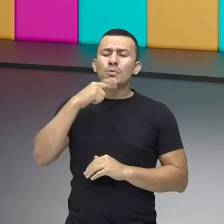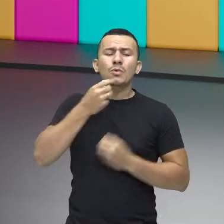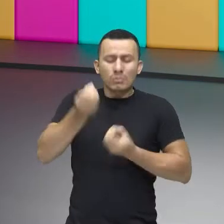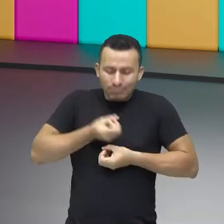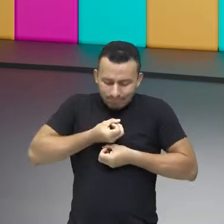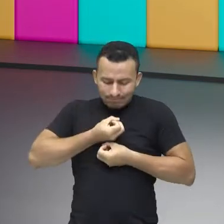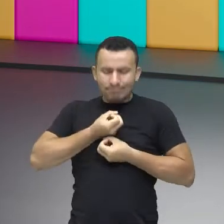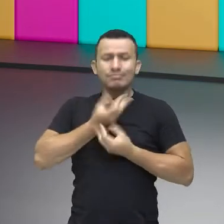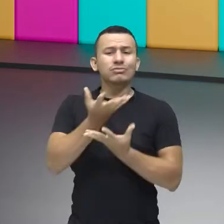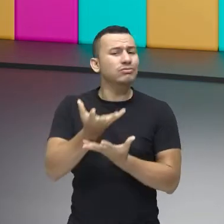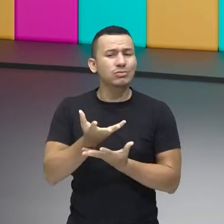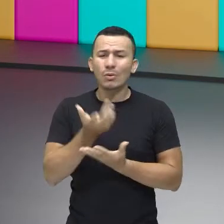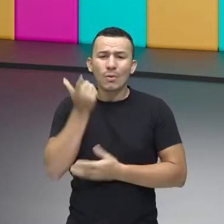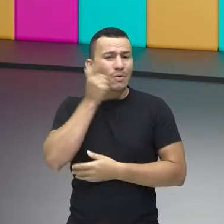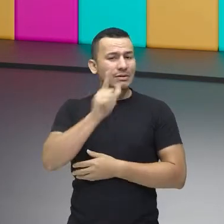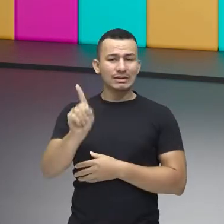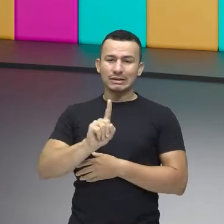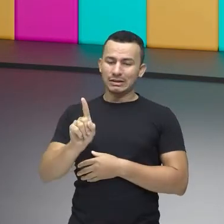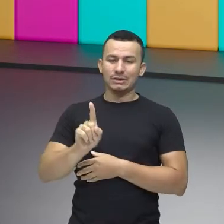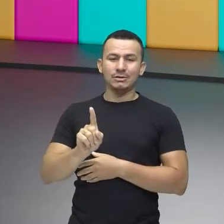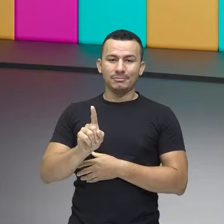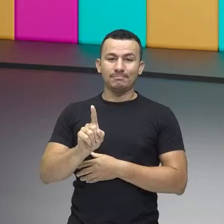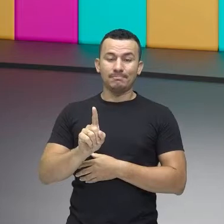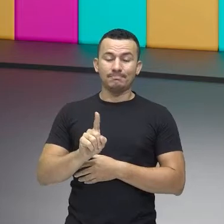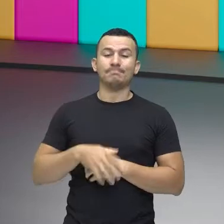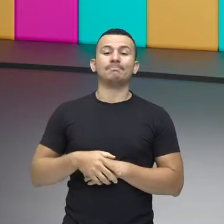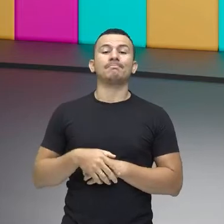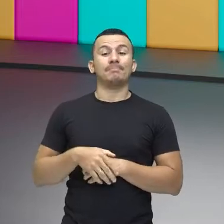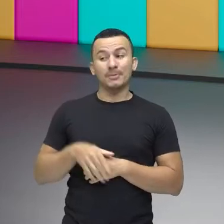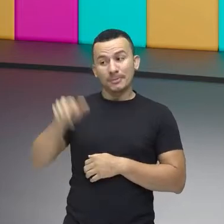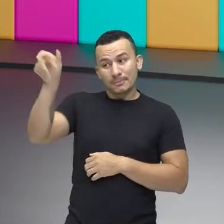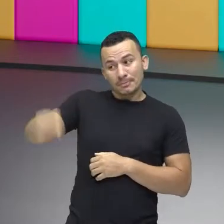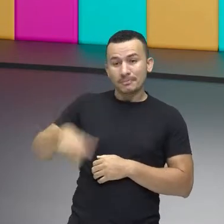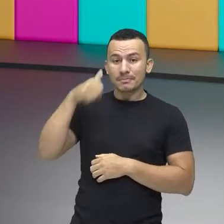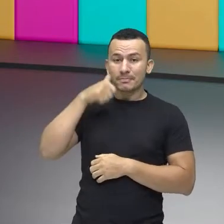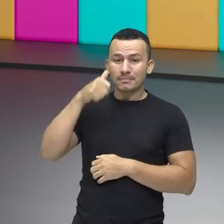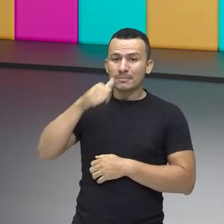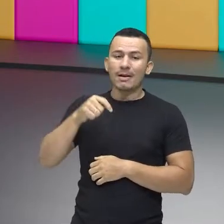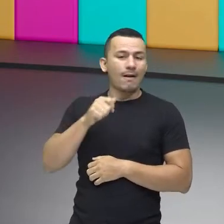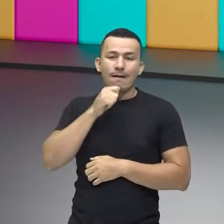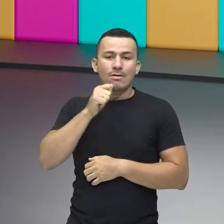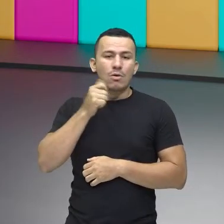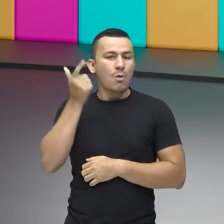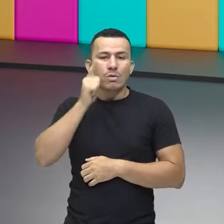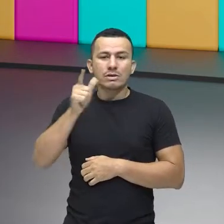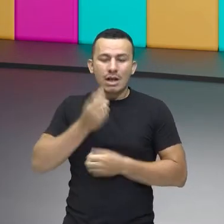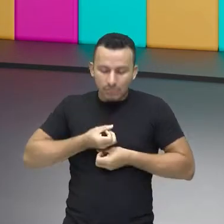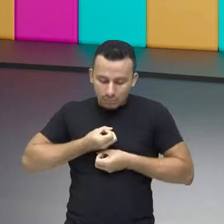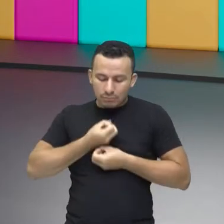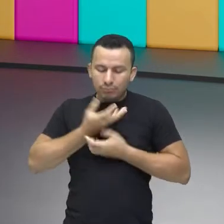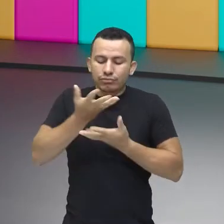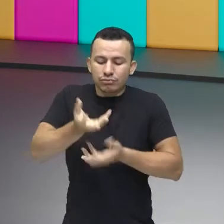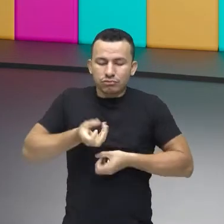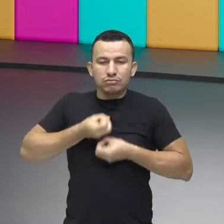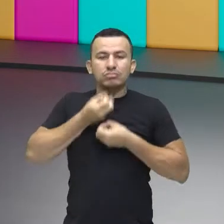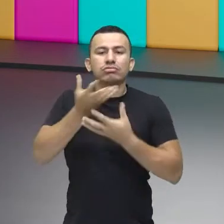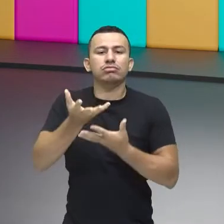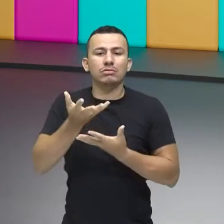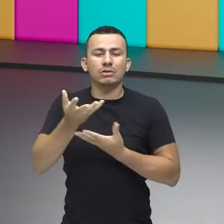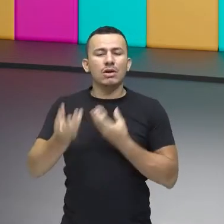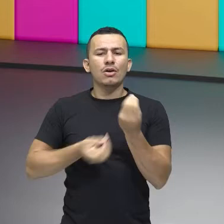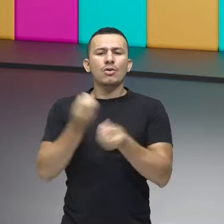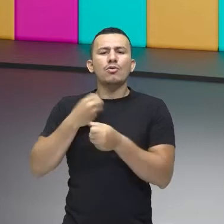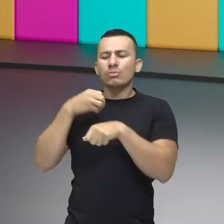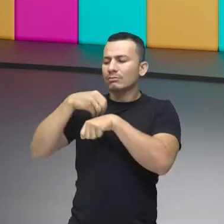Olha aí, mas agora ela já consegue identificar, né, que ela não consegue ainda, não sabe muito bem como expressar. Que dicas será que a gente